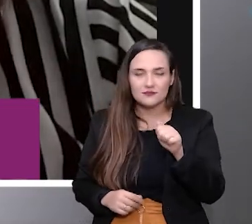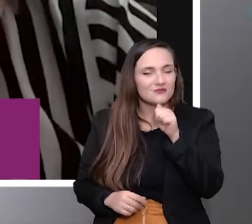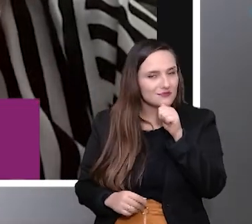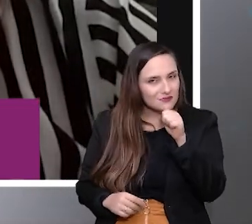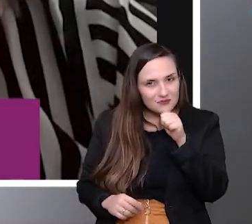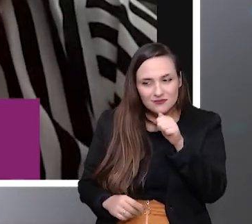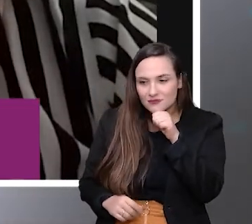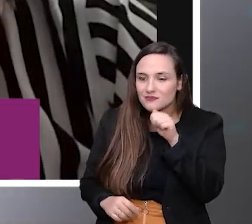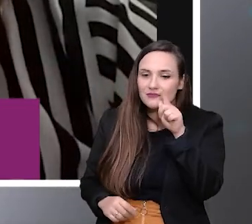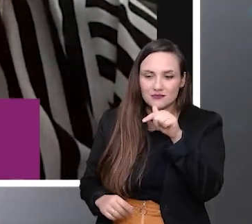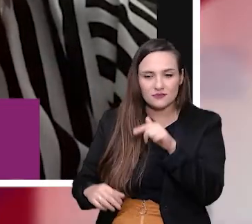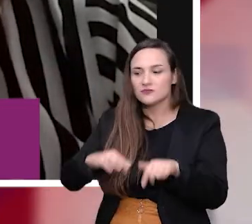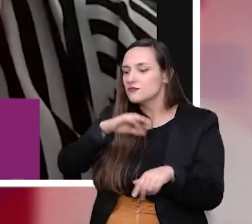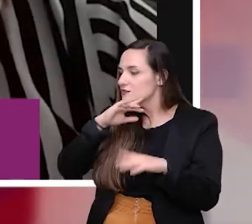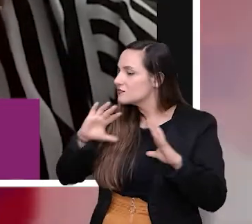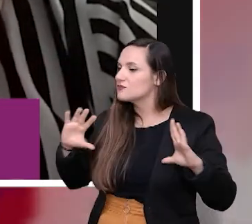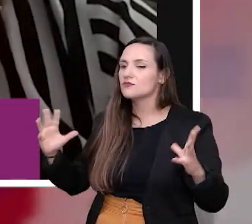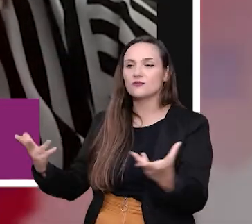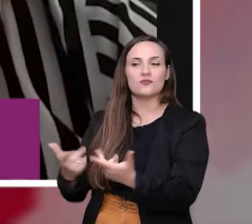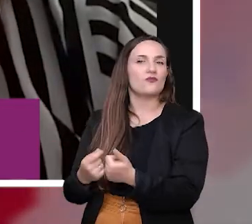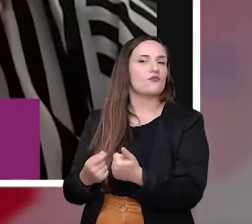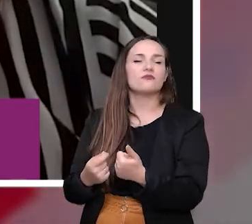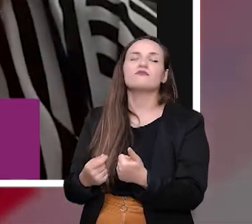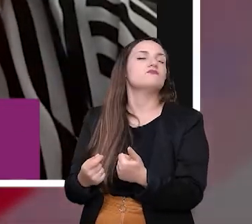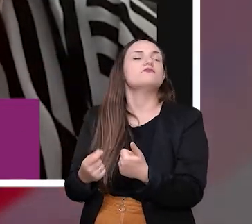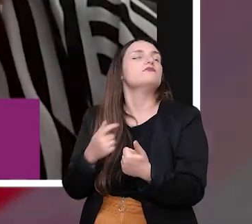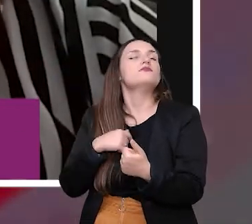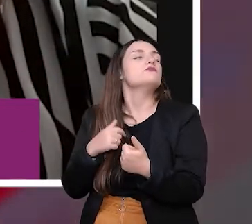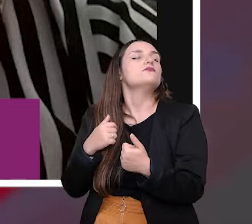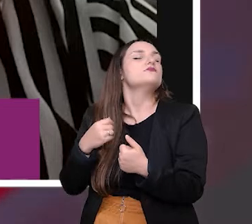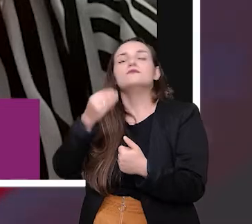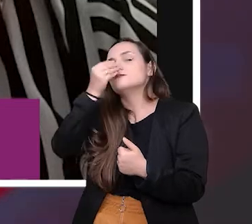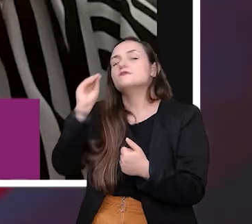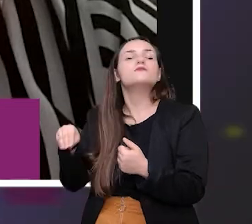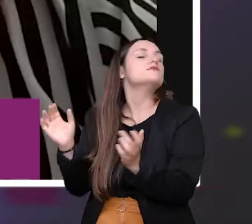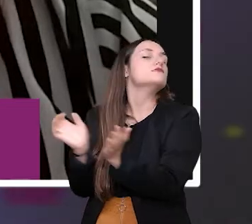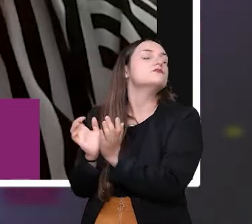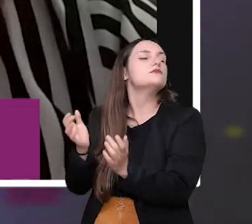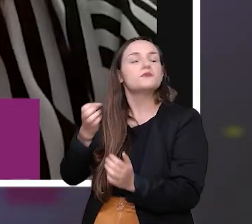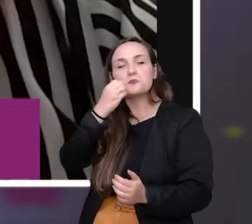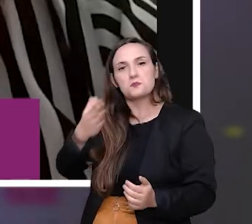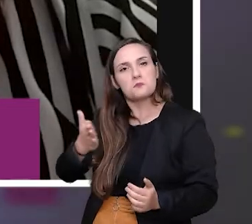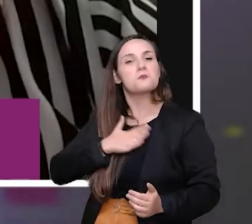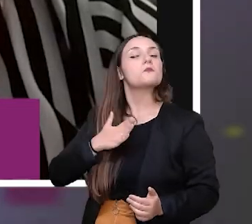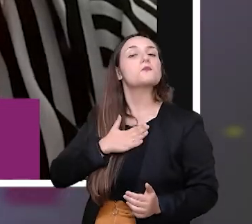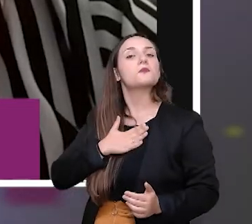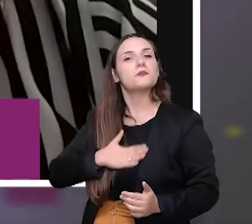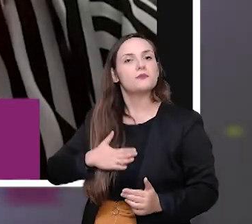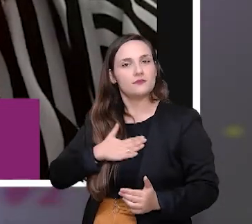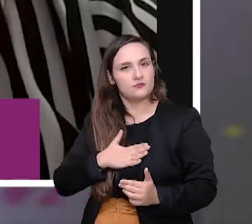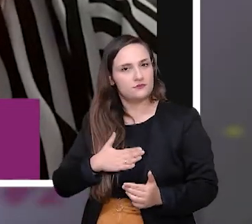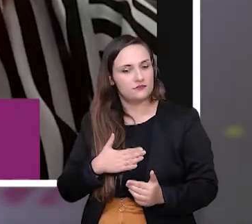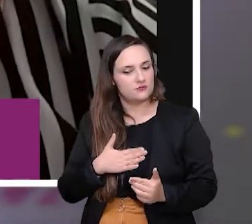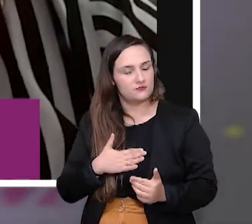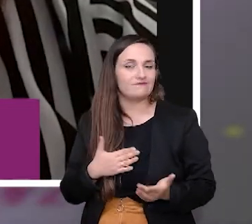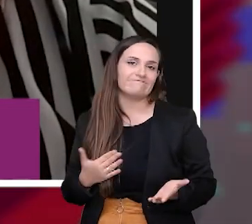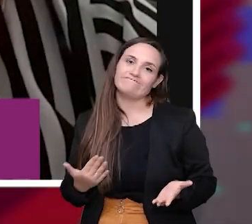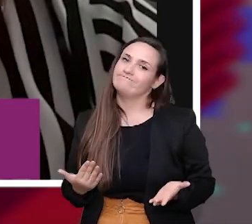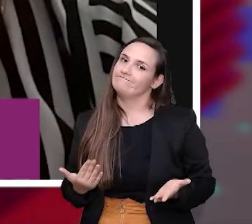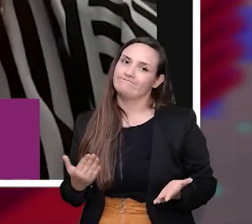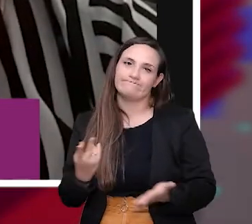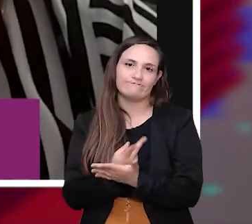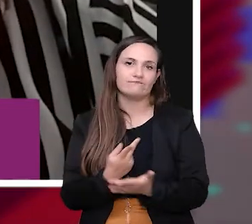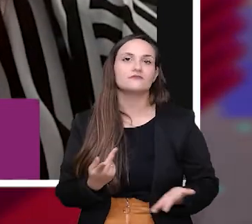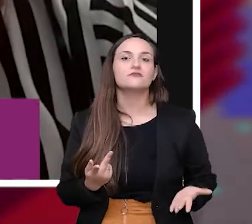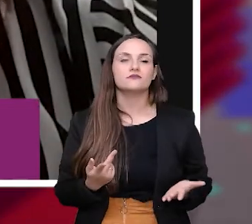uma coisa ruim para o grupo Uhum. todo. Uma pessoa não tem essa percepção, né? Então, falta ali inteligência emocional, que é